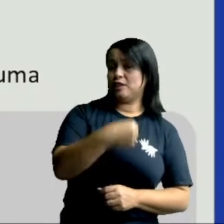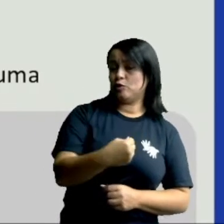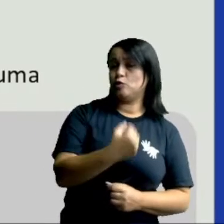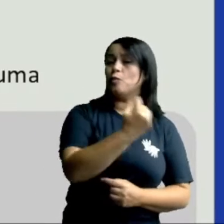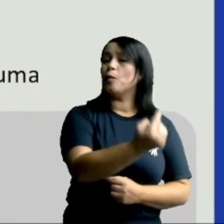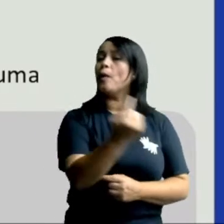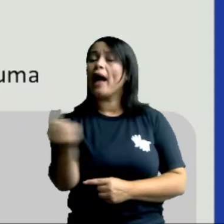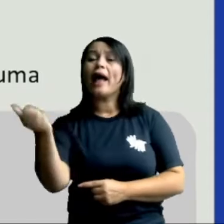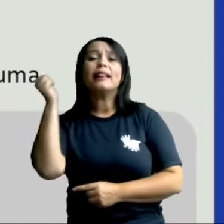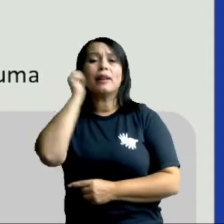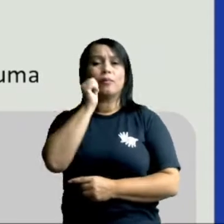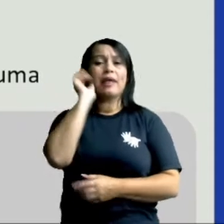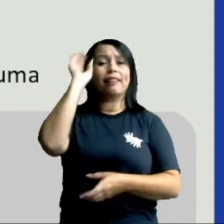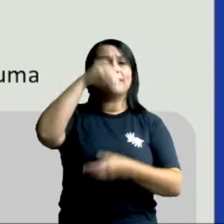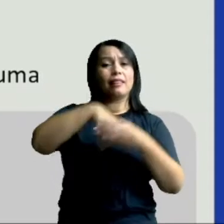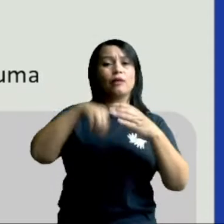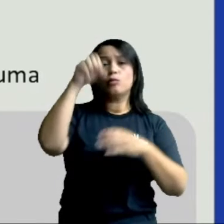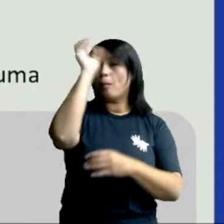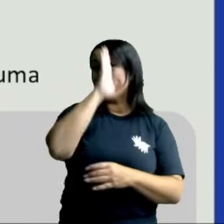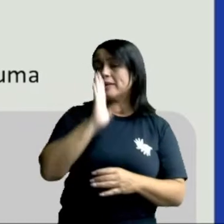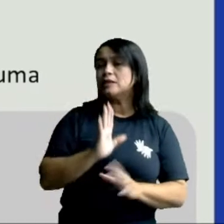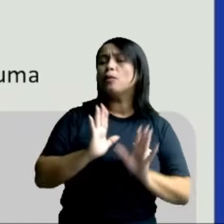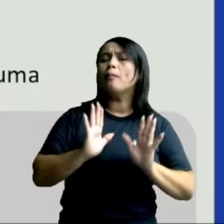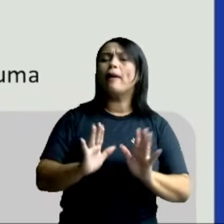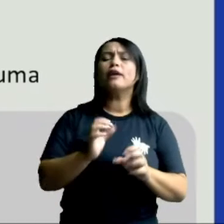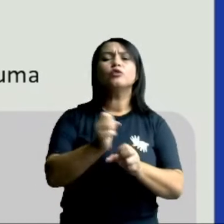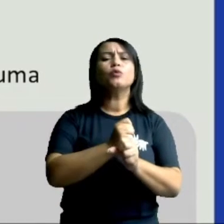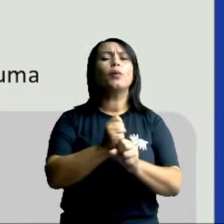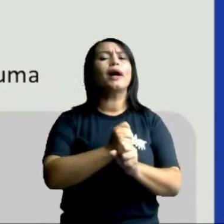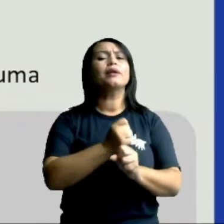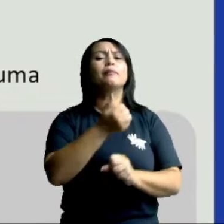por mulher dentro do Brasil. Já em